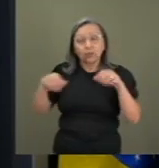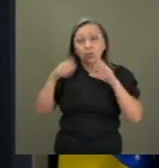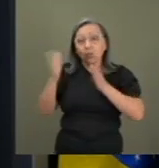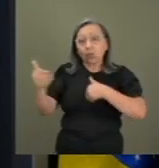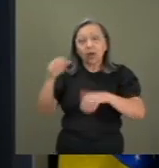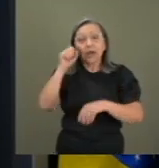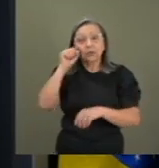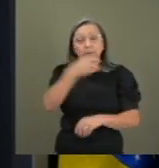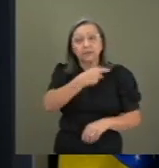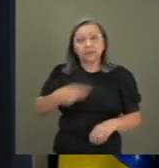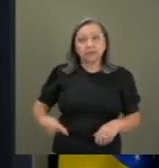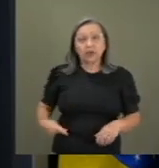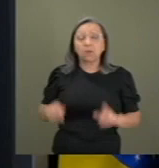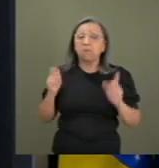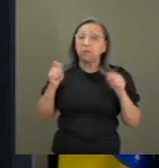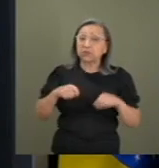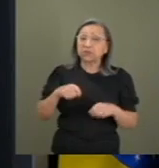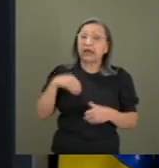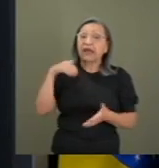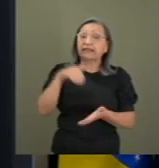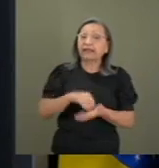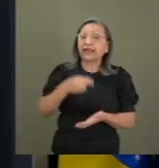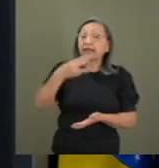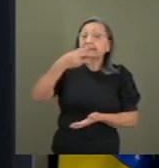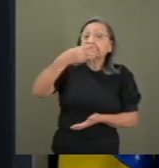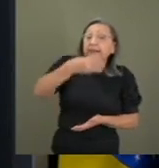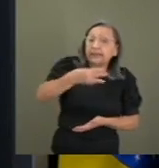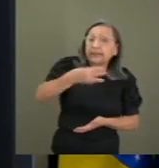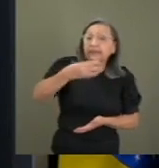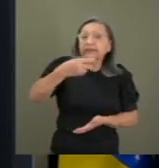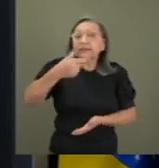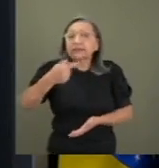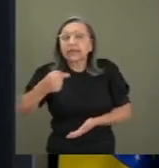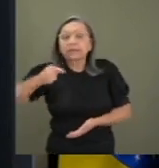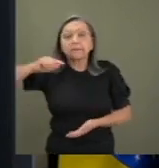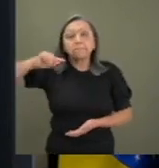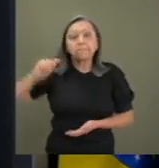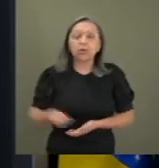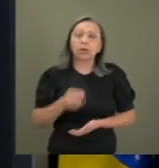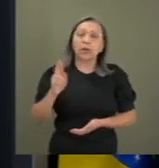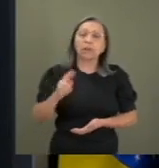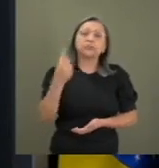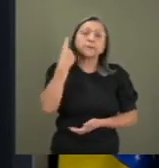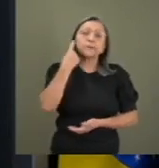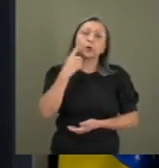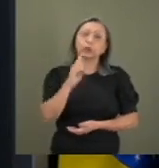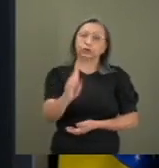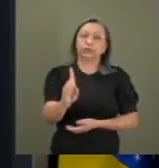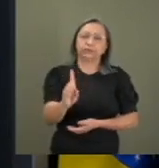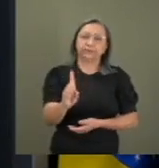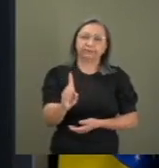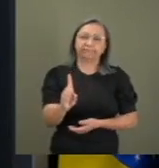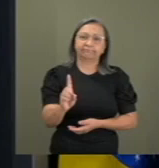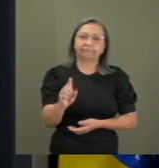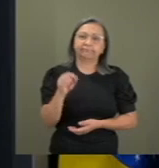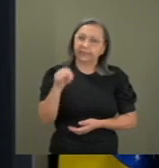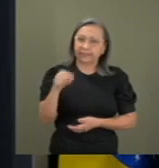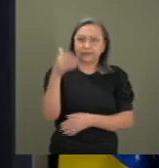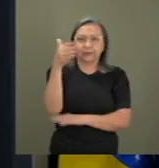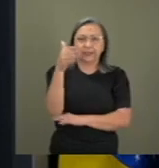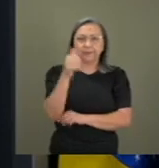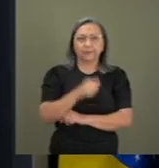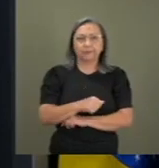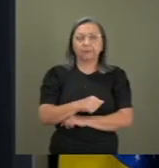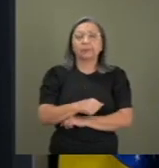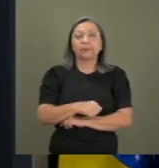Ela pode chegar até 37 mil reais por dia nesse hotel.